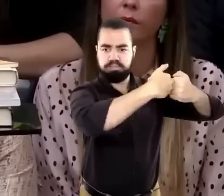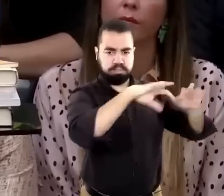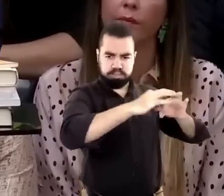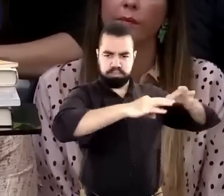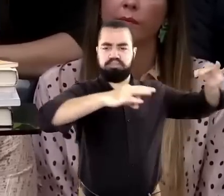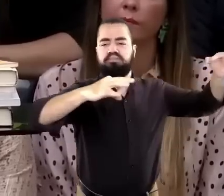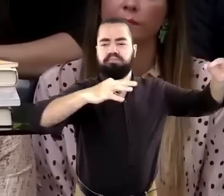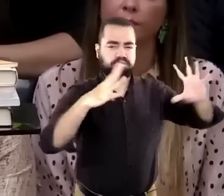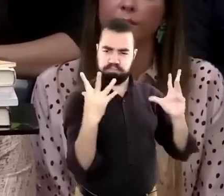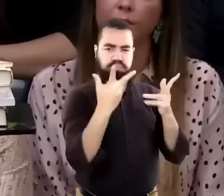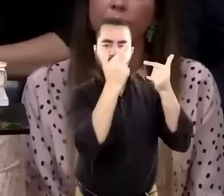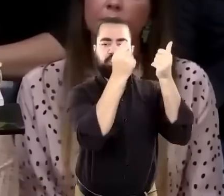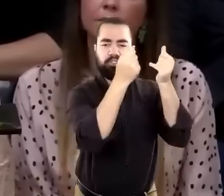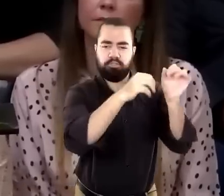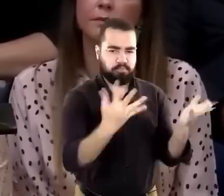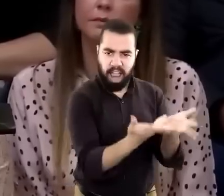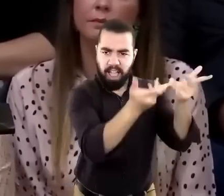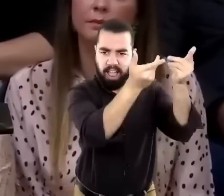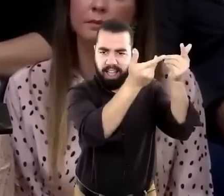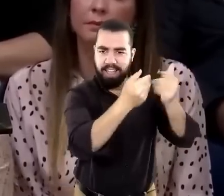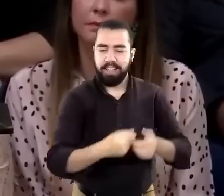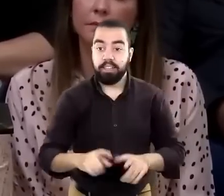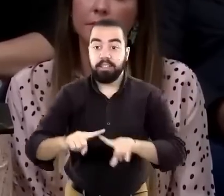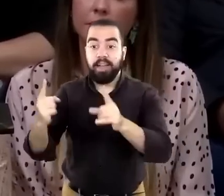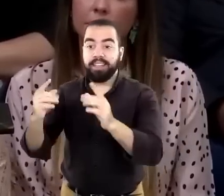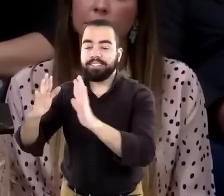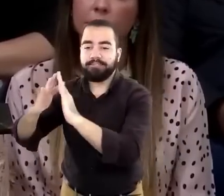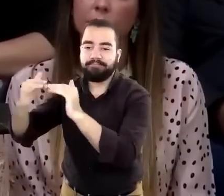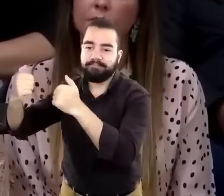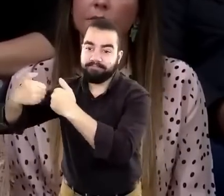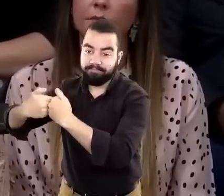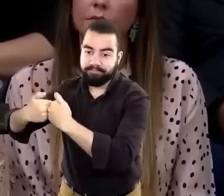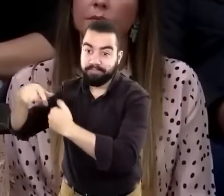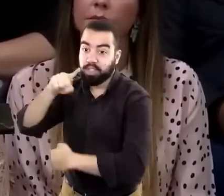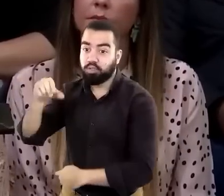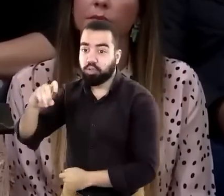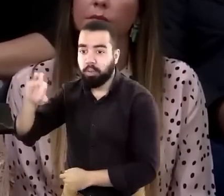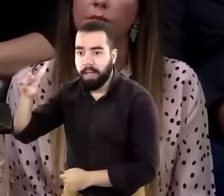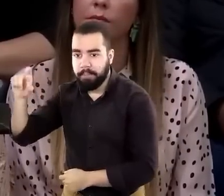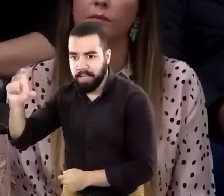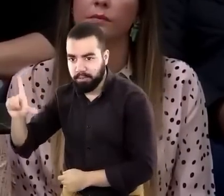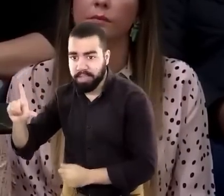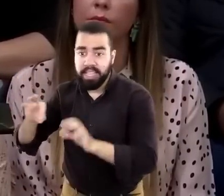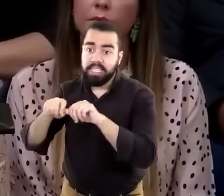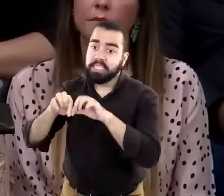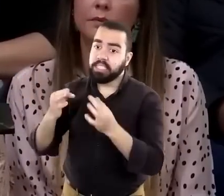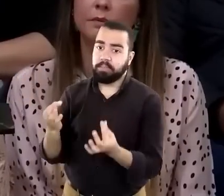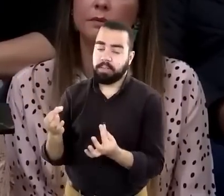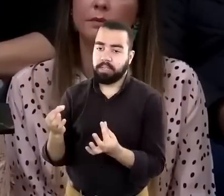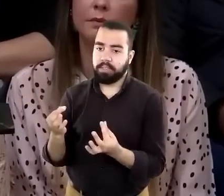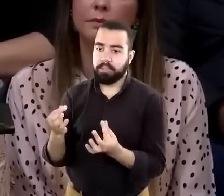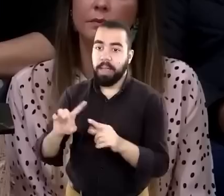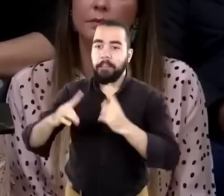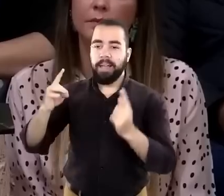Mas aqui o texto está dizendo que nós não podemos desprezar o dia dos pequenos começos. Na verdade, a Bíblia diz que a glória do